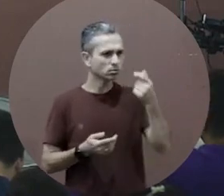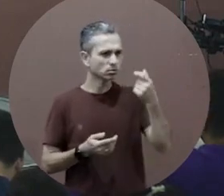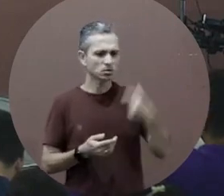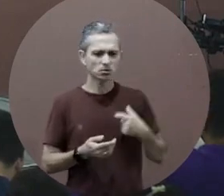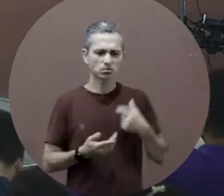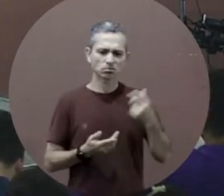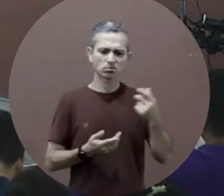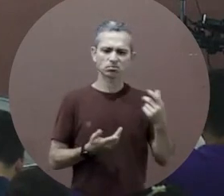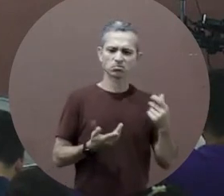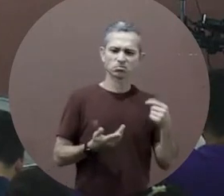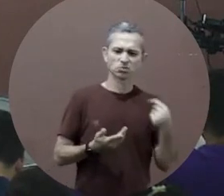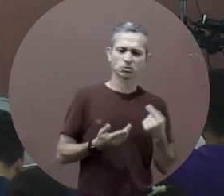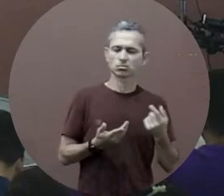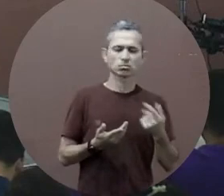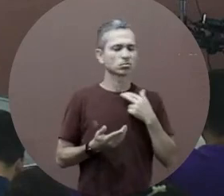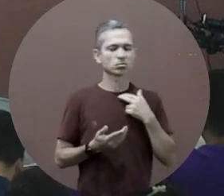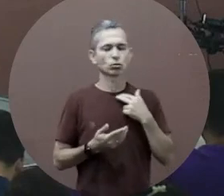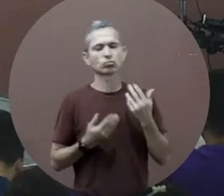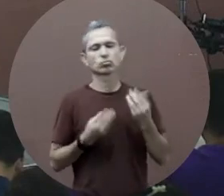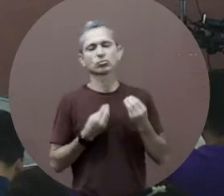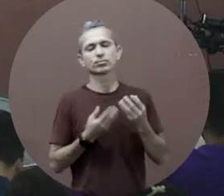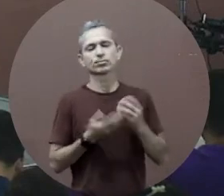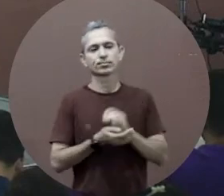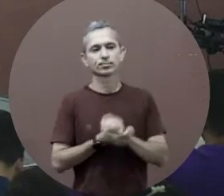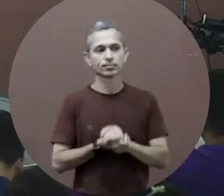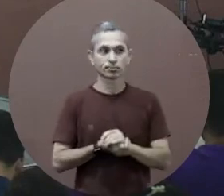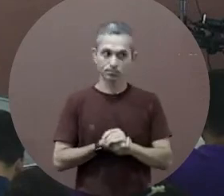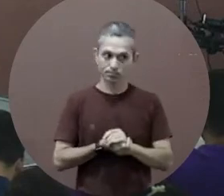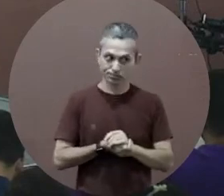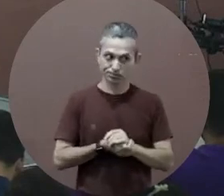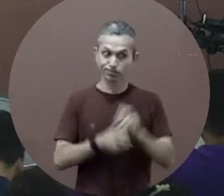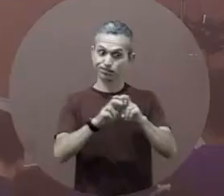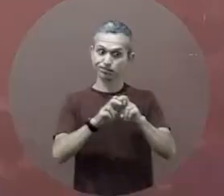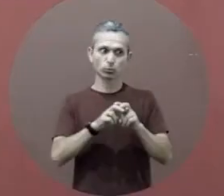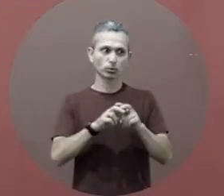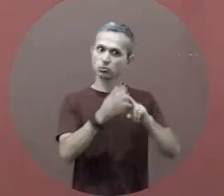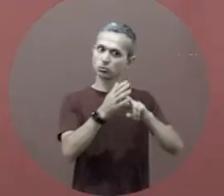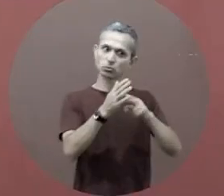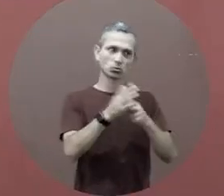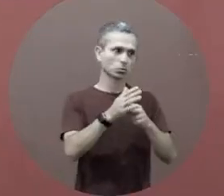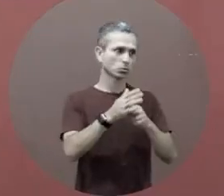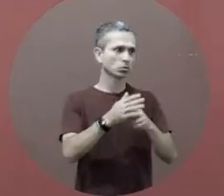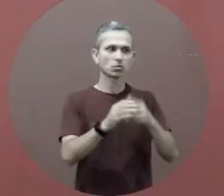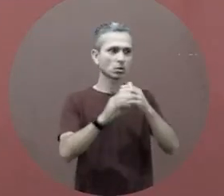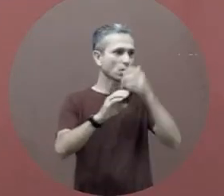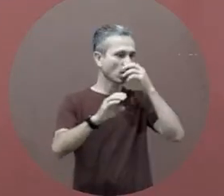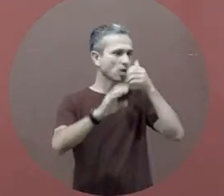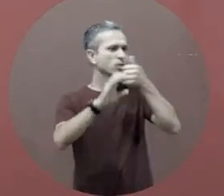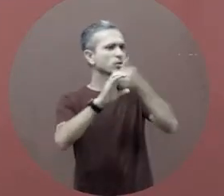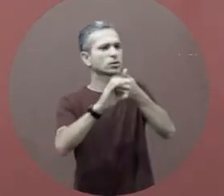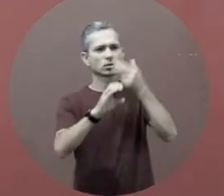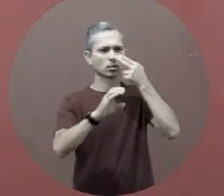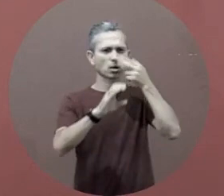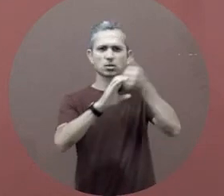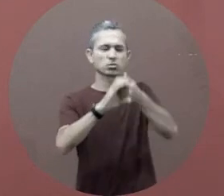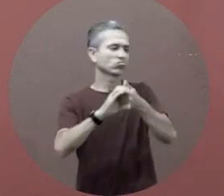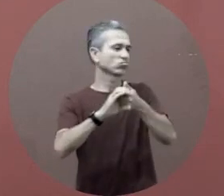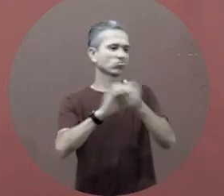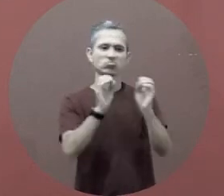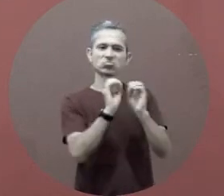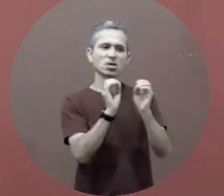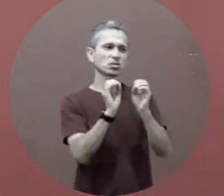Por isso, então, essa busca individualista não é cristianismo. É sim os valores de Adão, porque foi exatamente isso que Adão